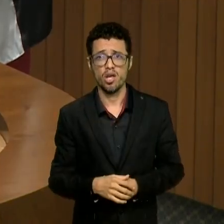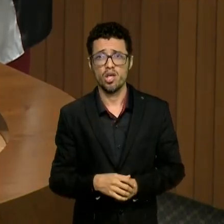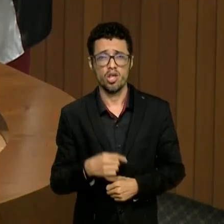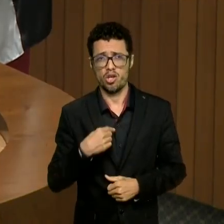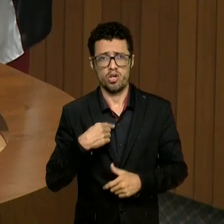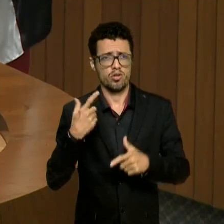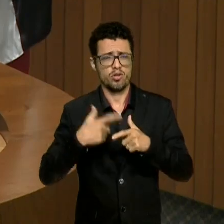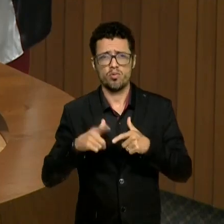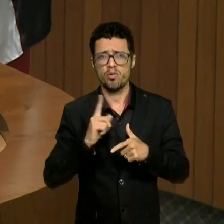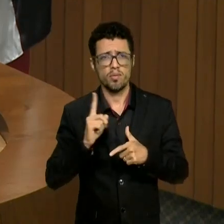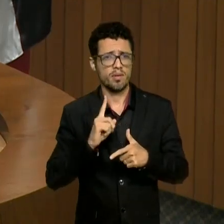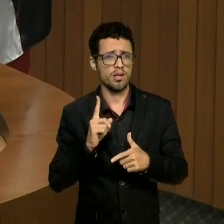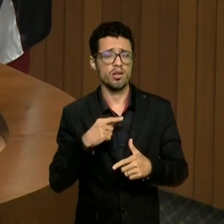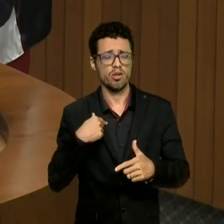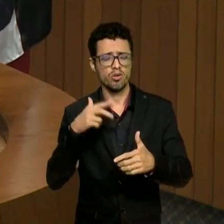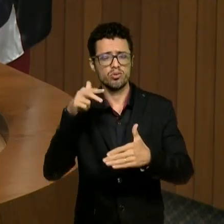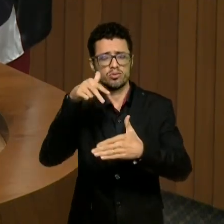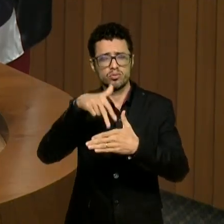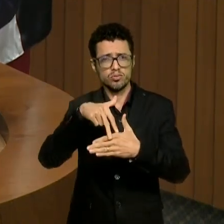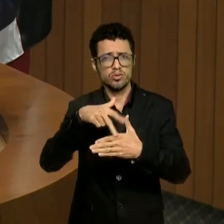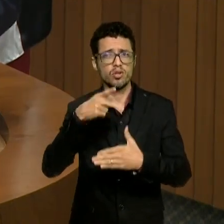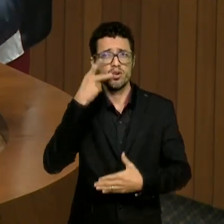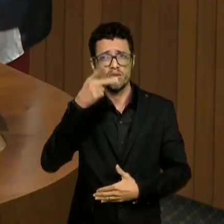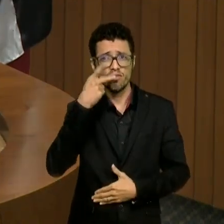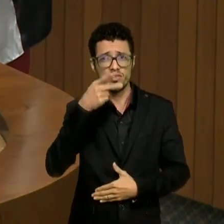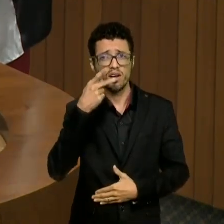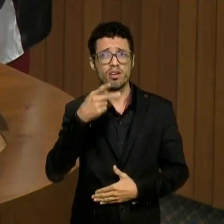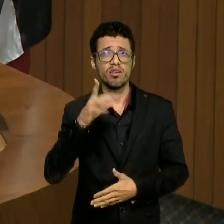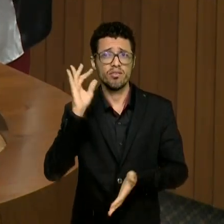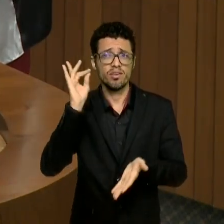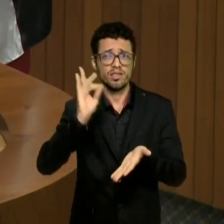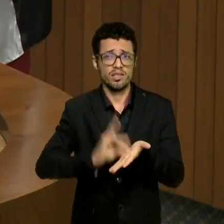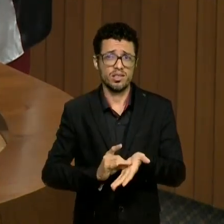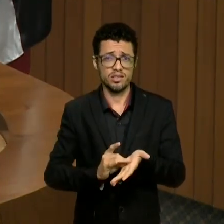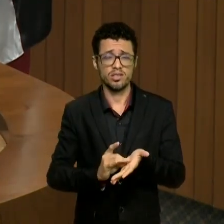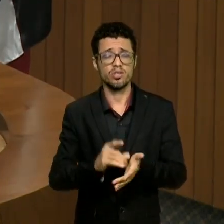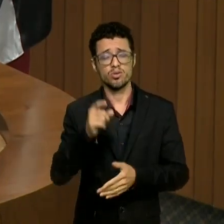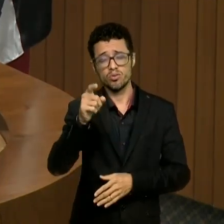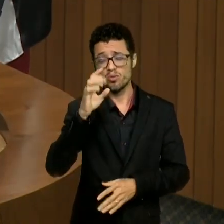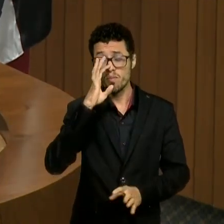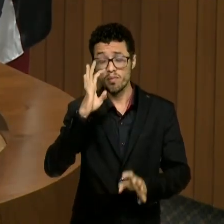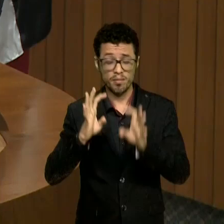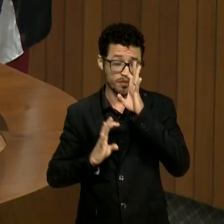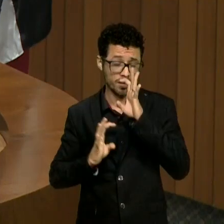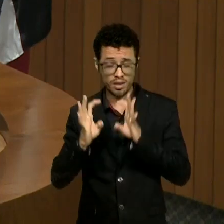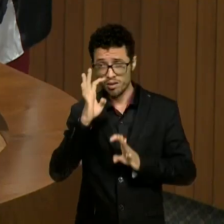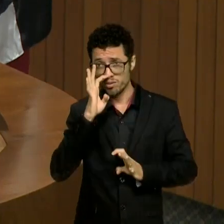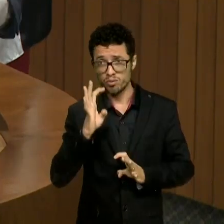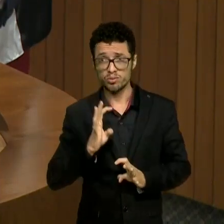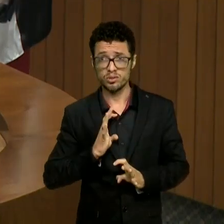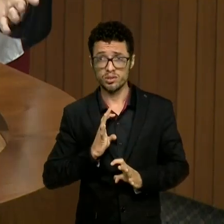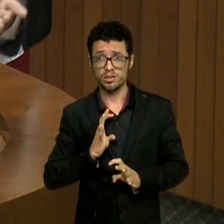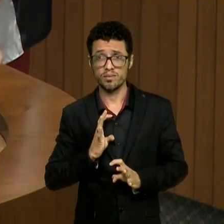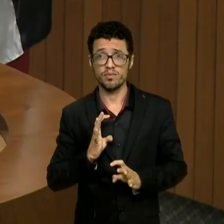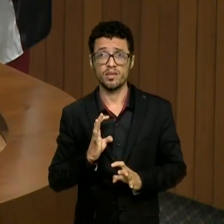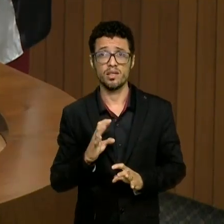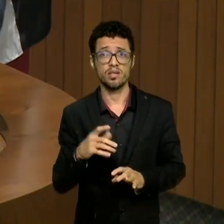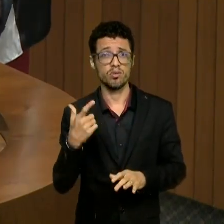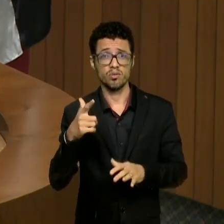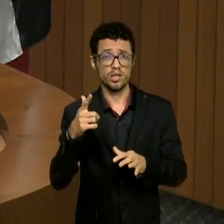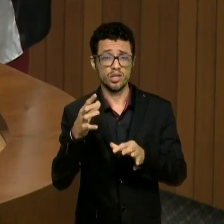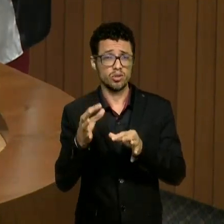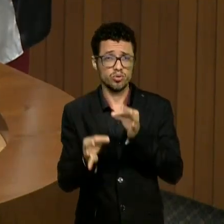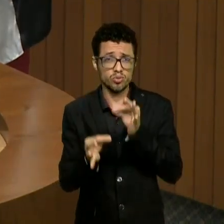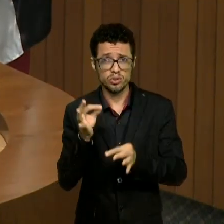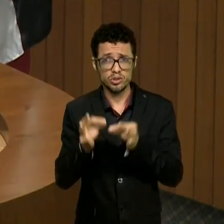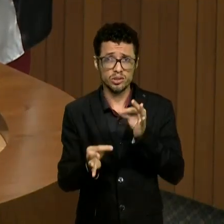verdade, porque eu só falo a verdade. O senhor me ataca de maneira injusta, me chamando de covarde, mas eu